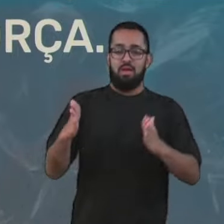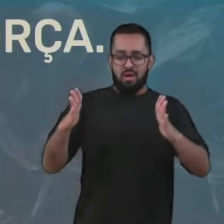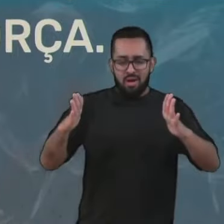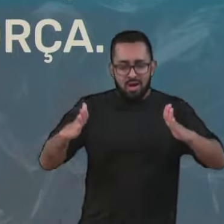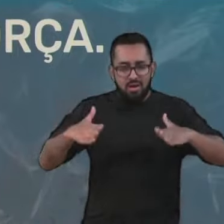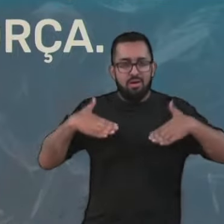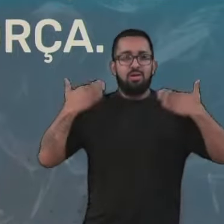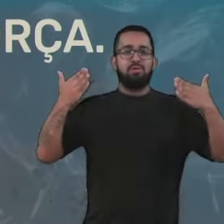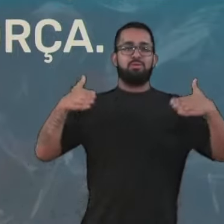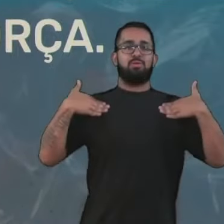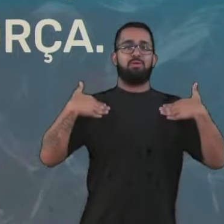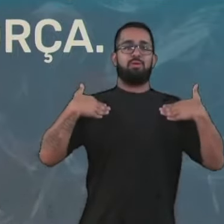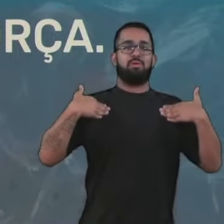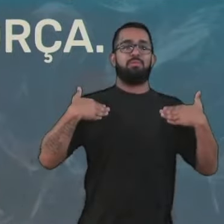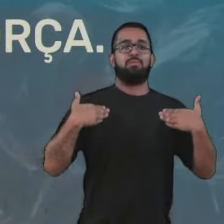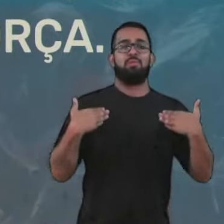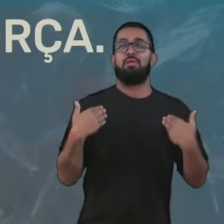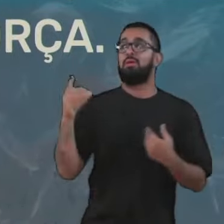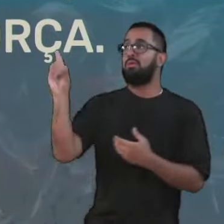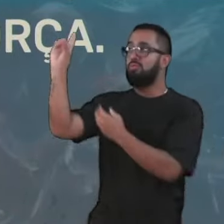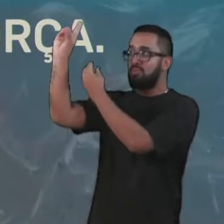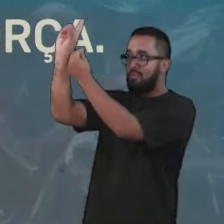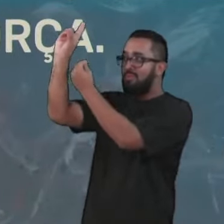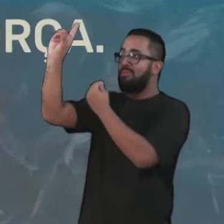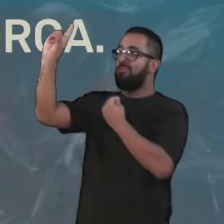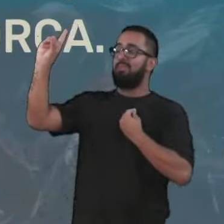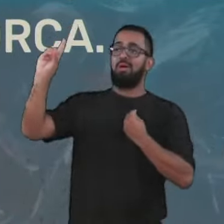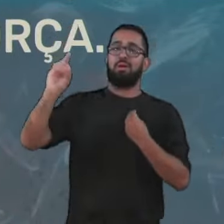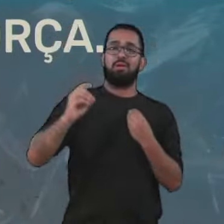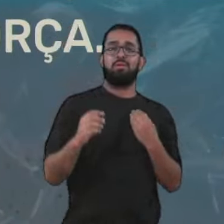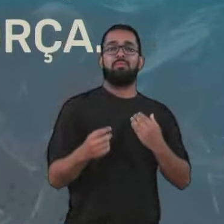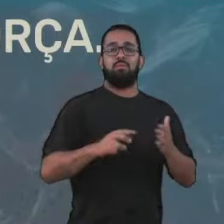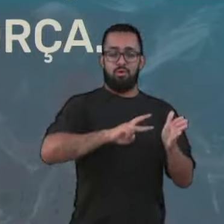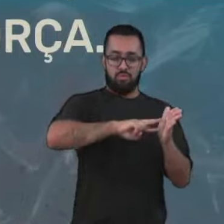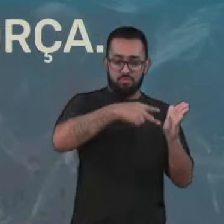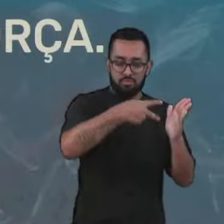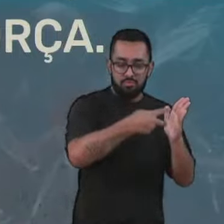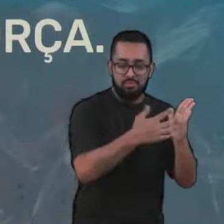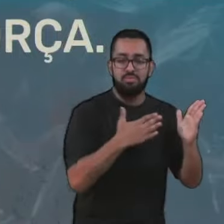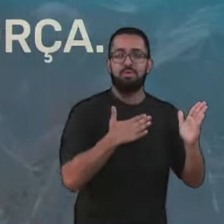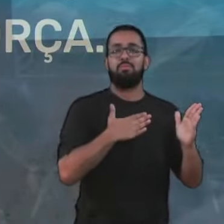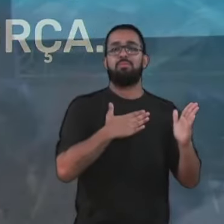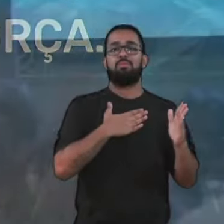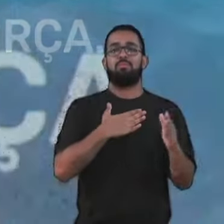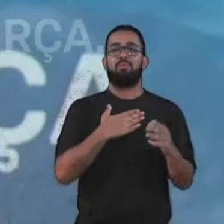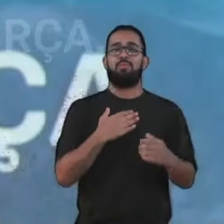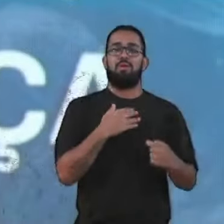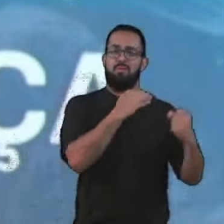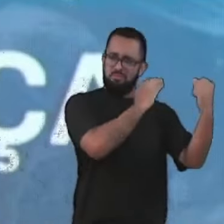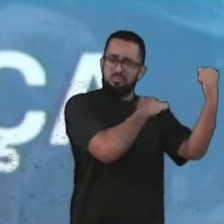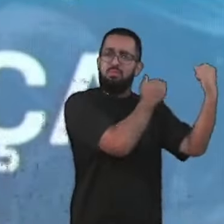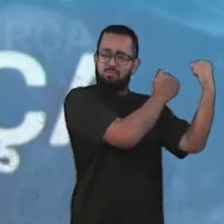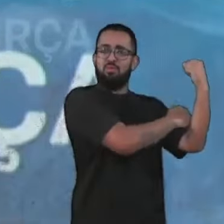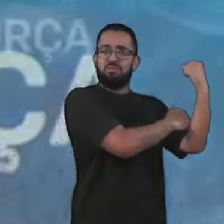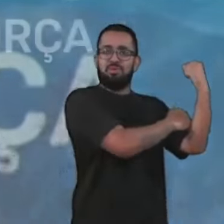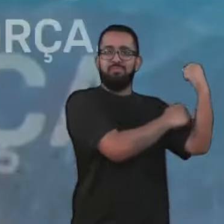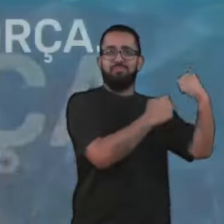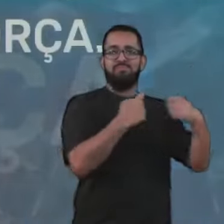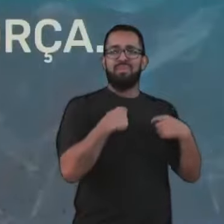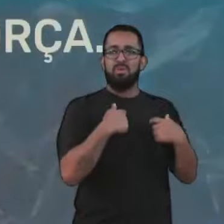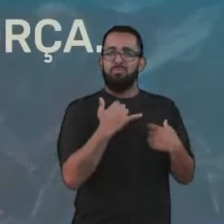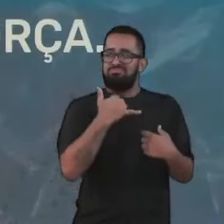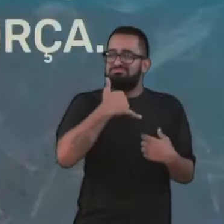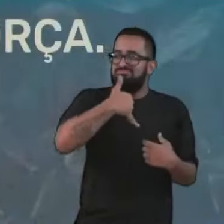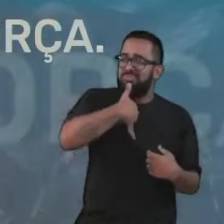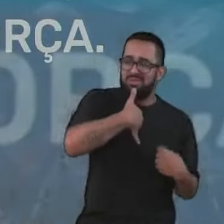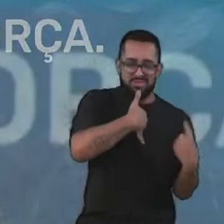a alegria do Senhor é a vossa força. Você vai precisar de alegria para seguir em frente, hein? Você